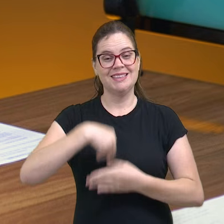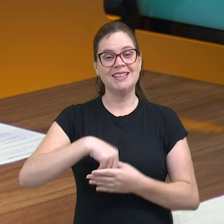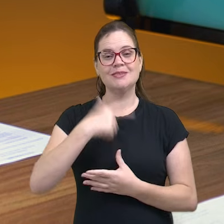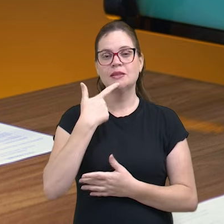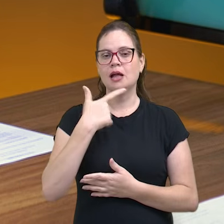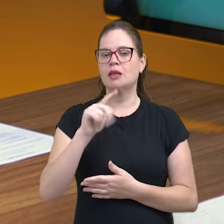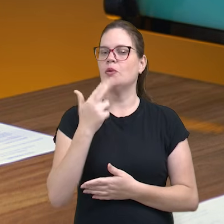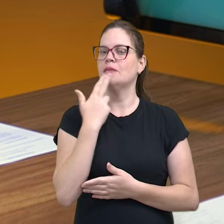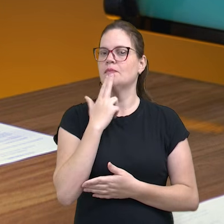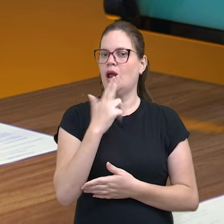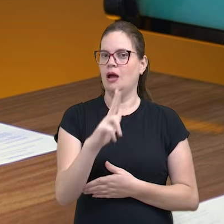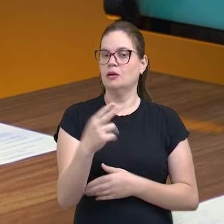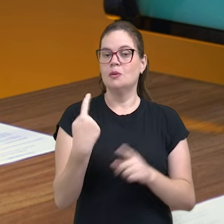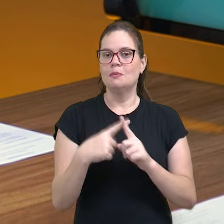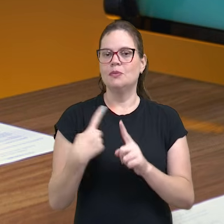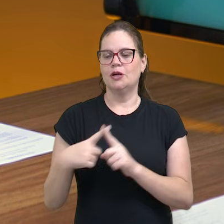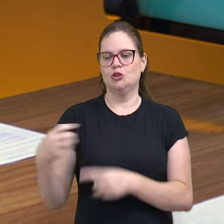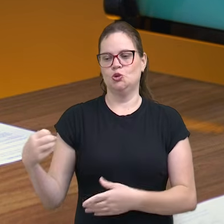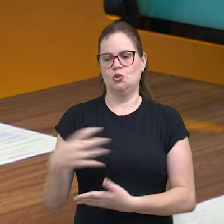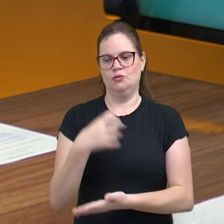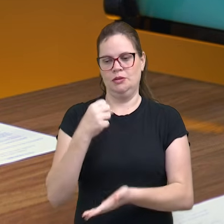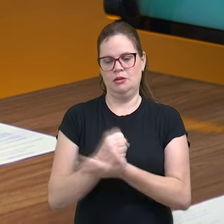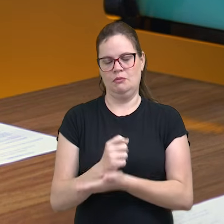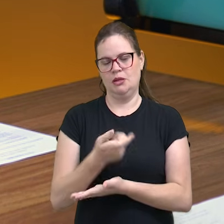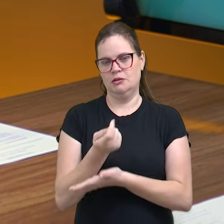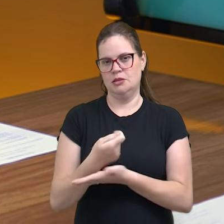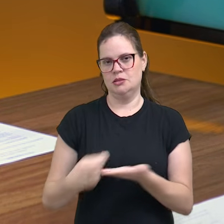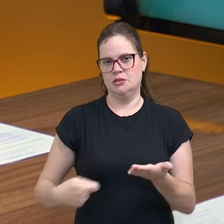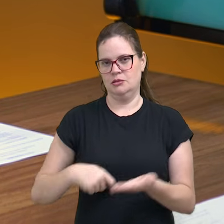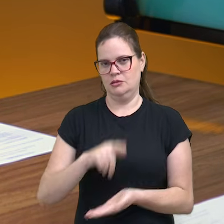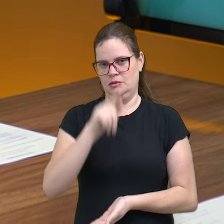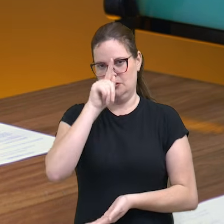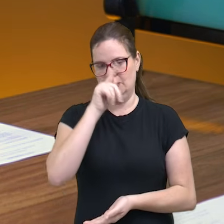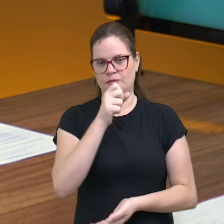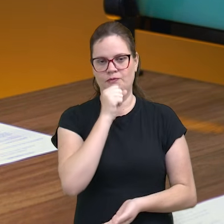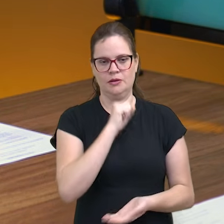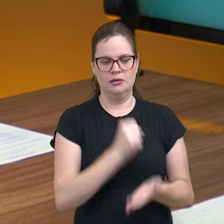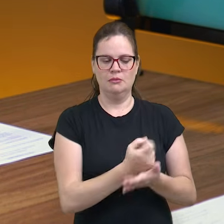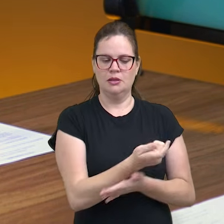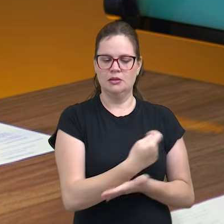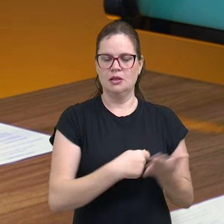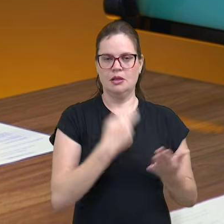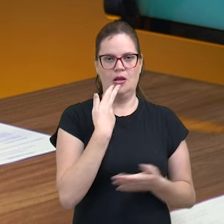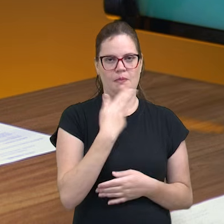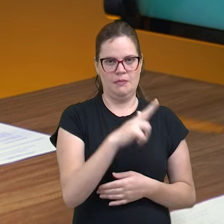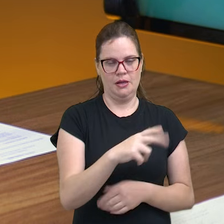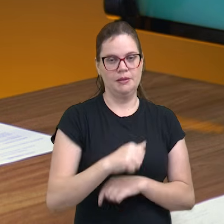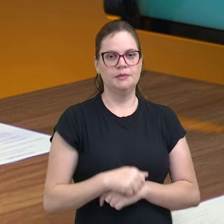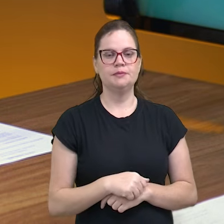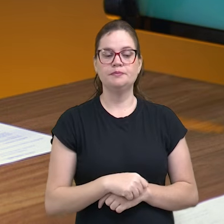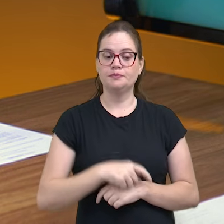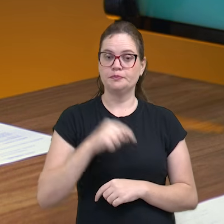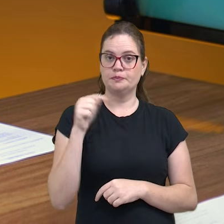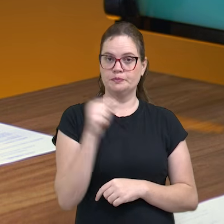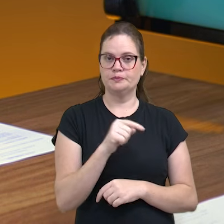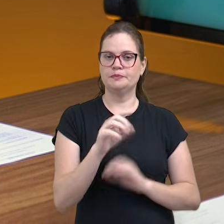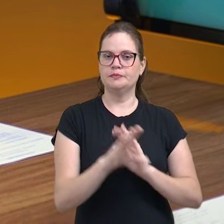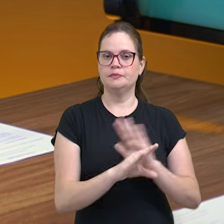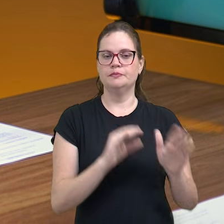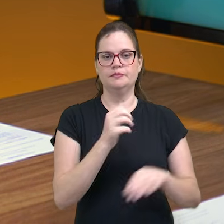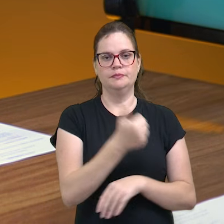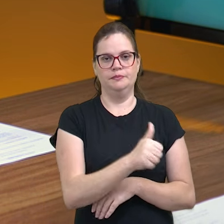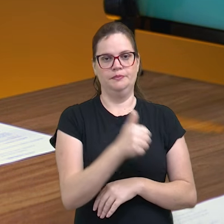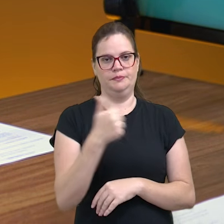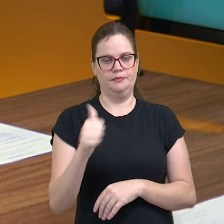no capítulo 11, ali escrito no hebraico, lembrando que o Novo Testamento ele é escrito no grego e o Velho Testamento no